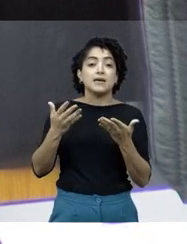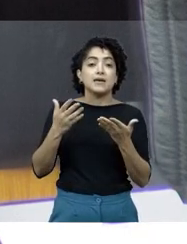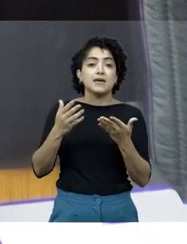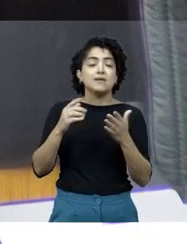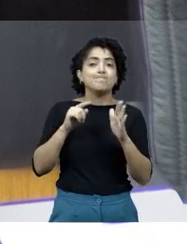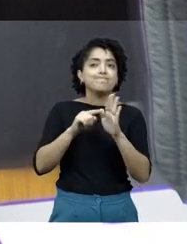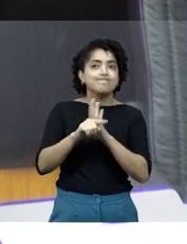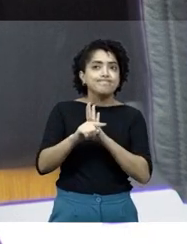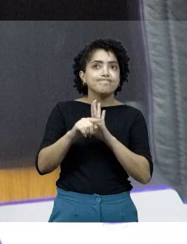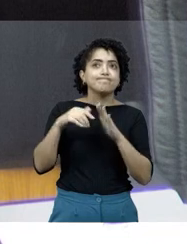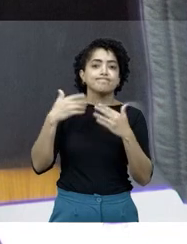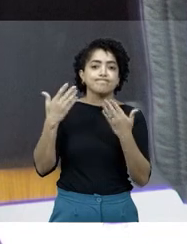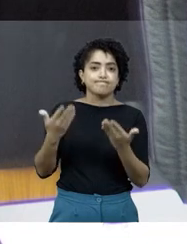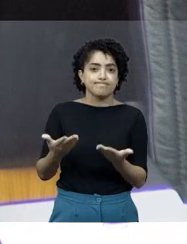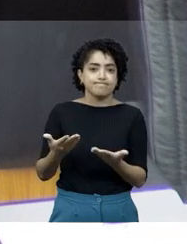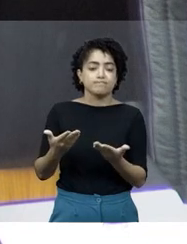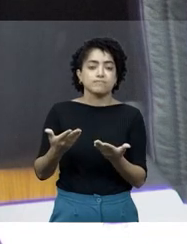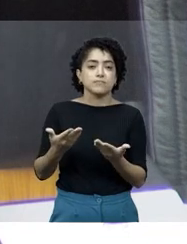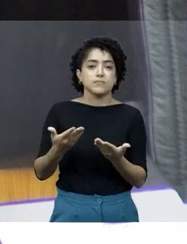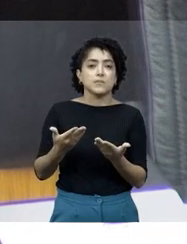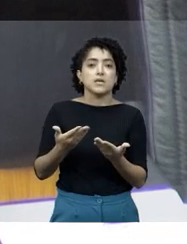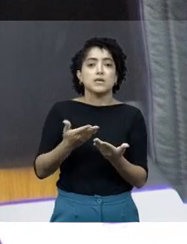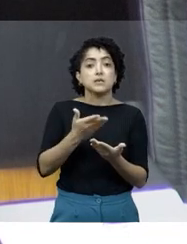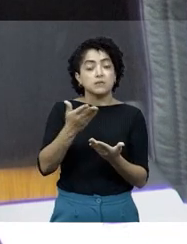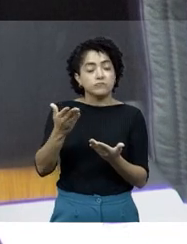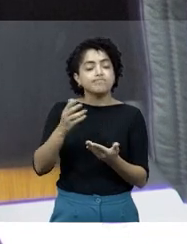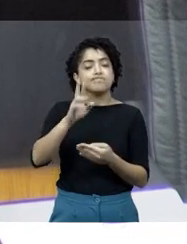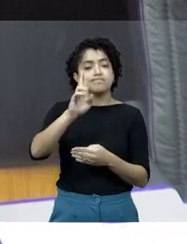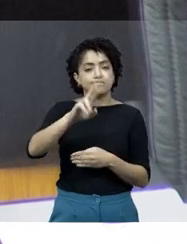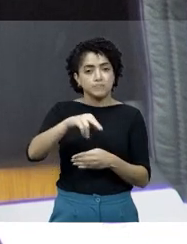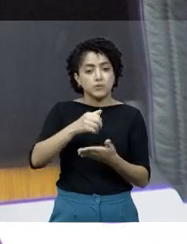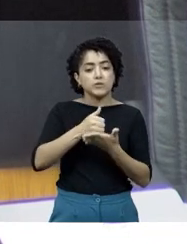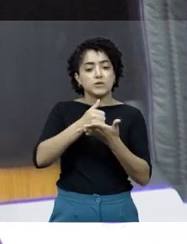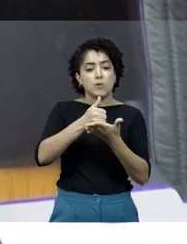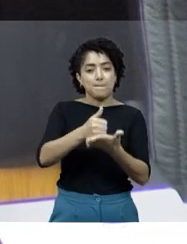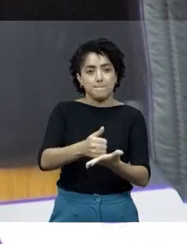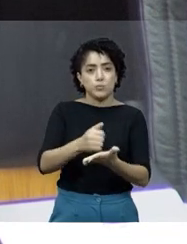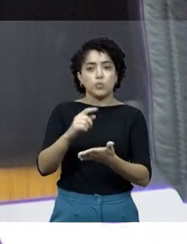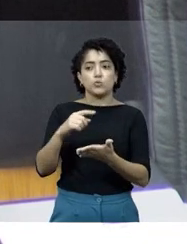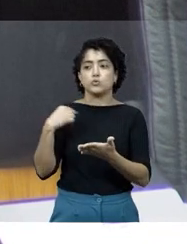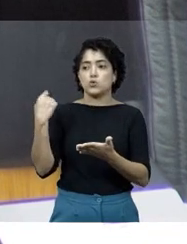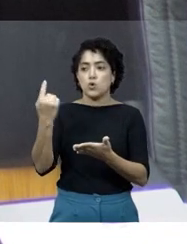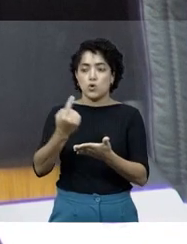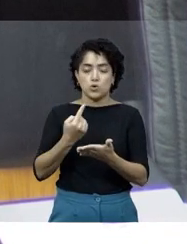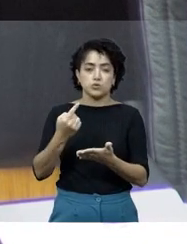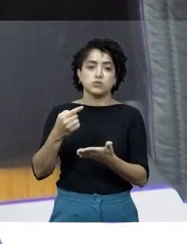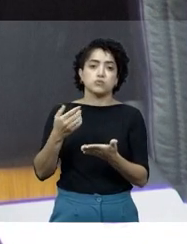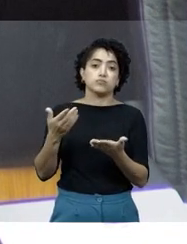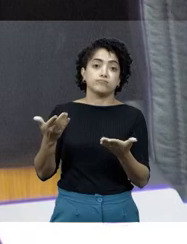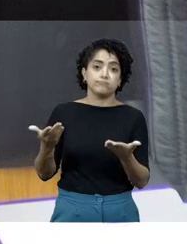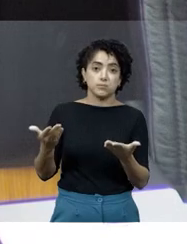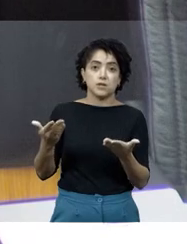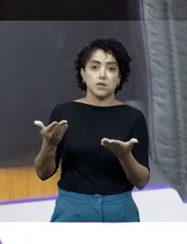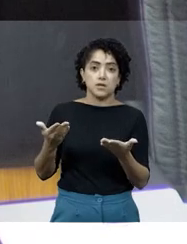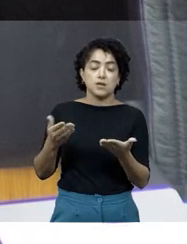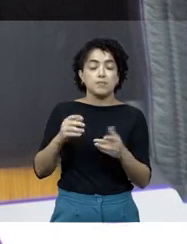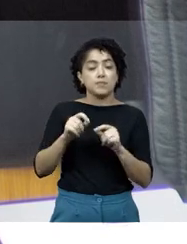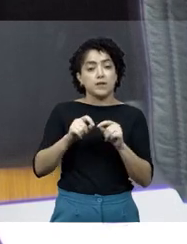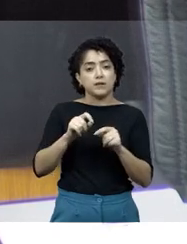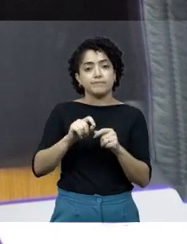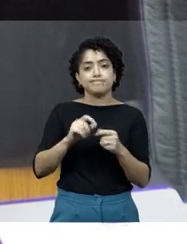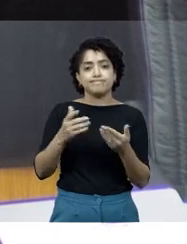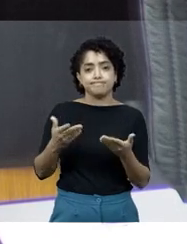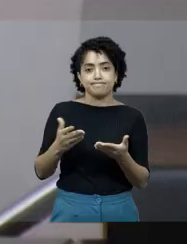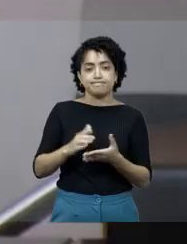Como seria isso? Então, Vossa Excelência tem toda a razão, vai ter o apoio de todos os parlamentares aqui da Assembleia das ações que vai tomar, pode ter certeza.